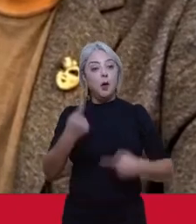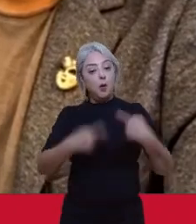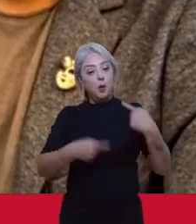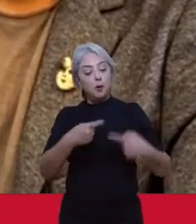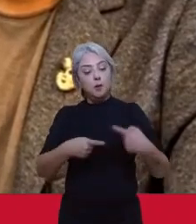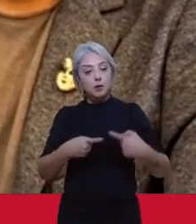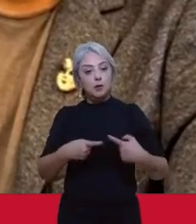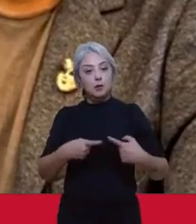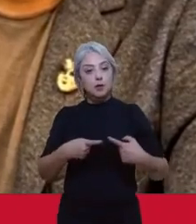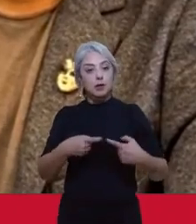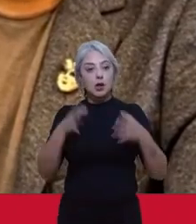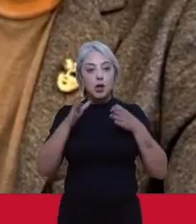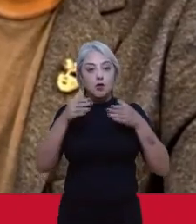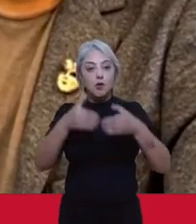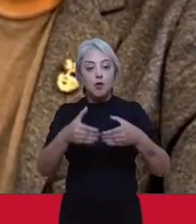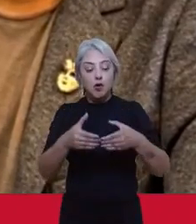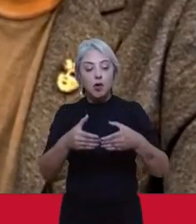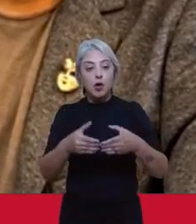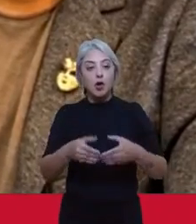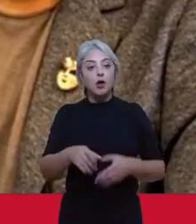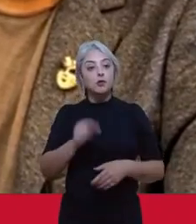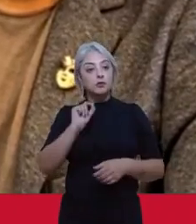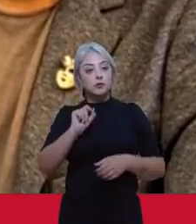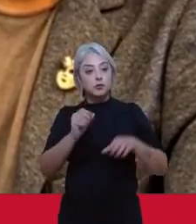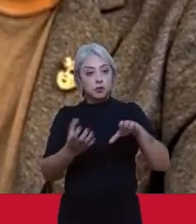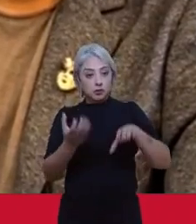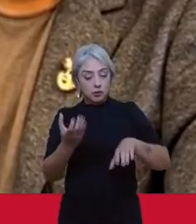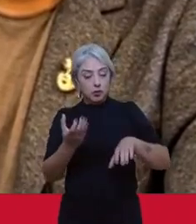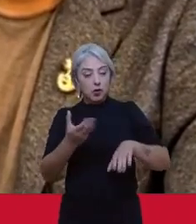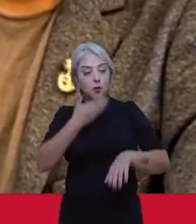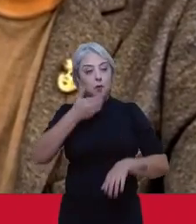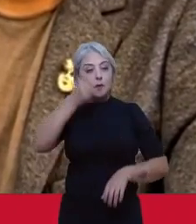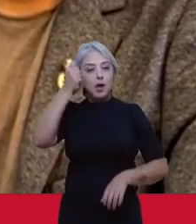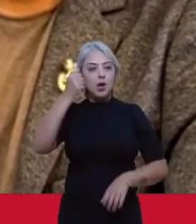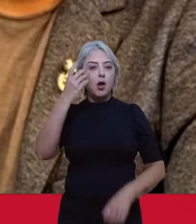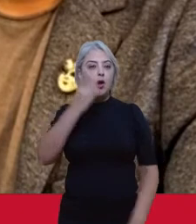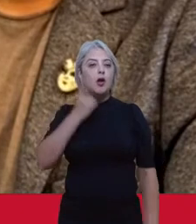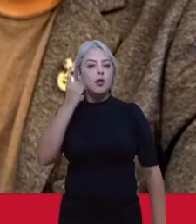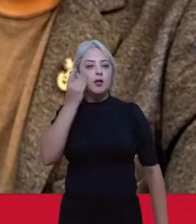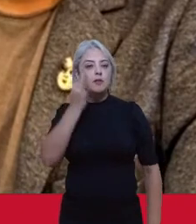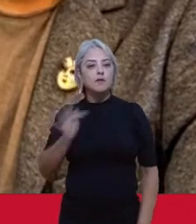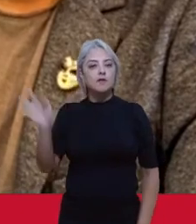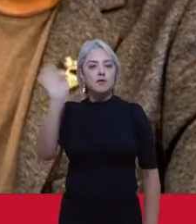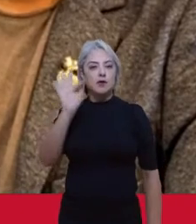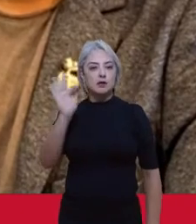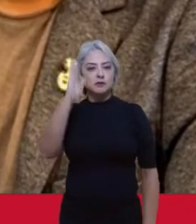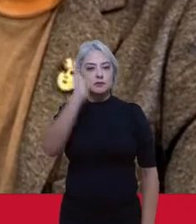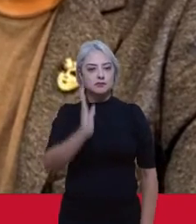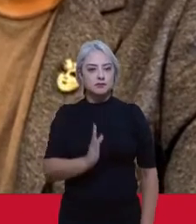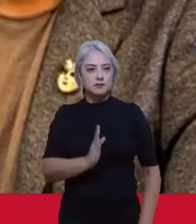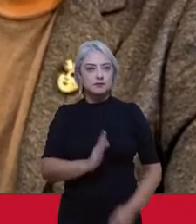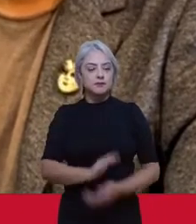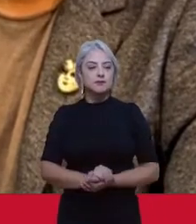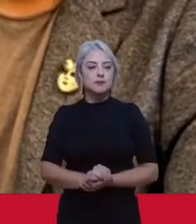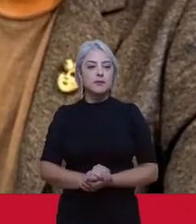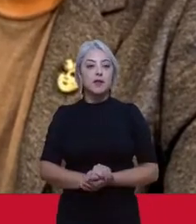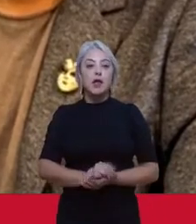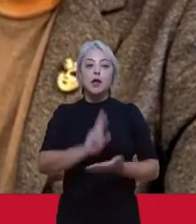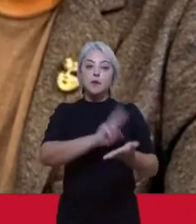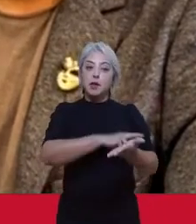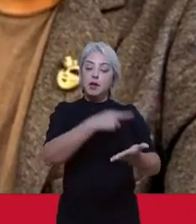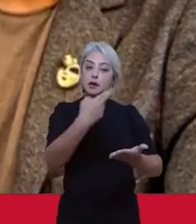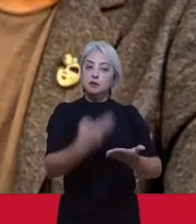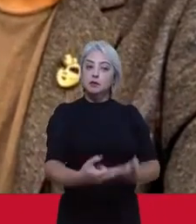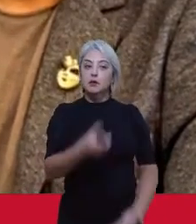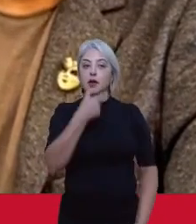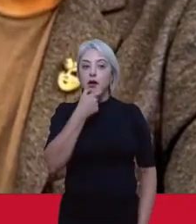pelo Congresso em Foco, foi considerado 2 vezes o melhor deputado federal do Brasil. Pela revista